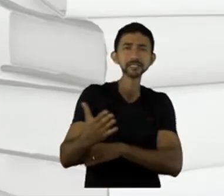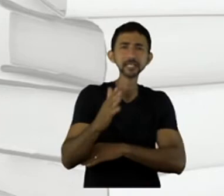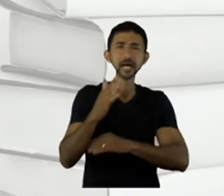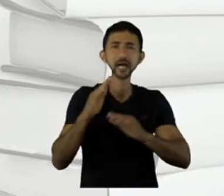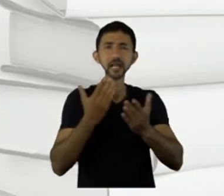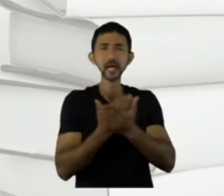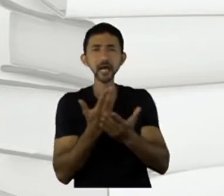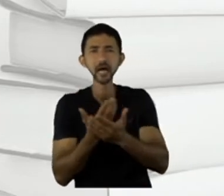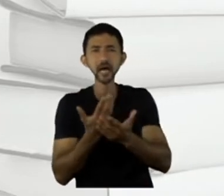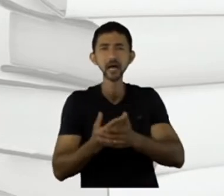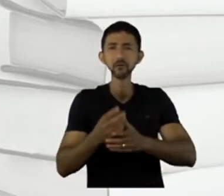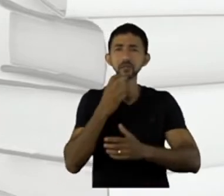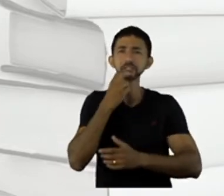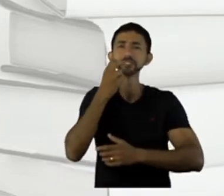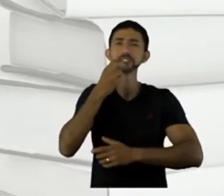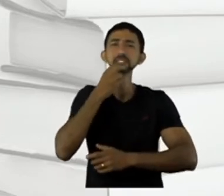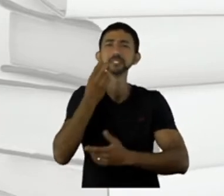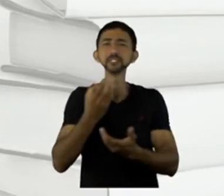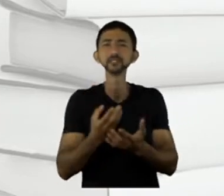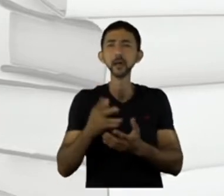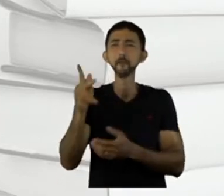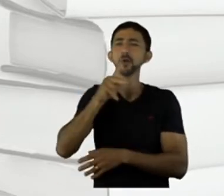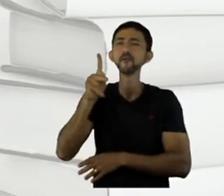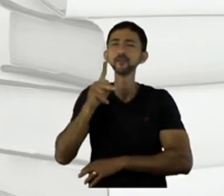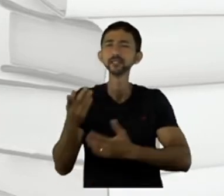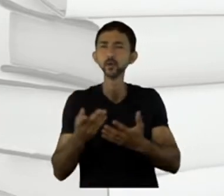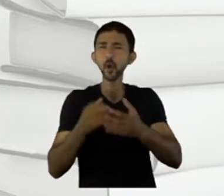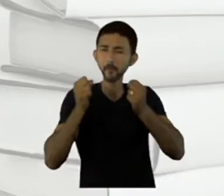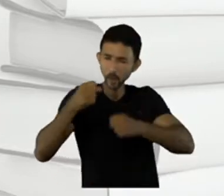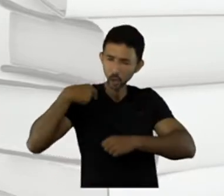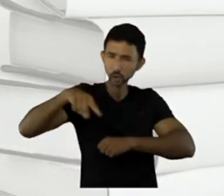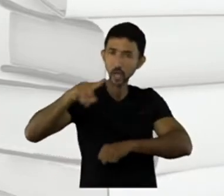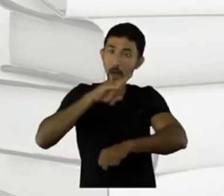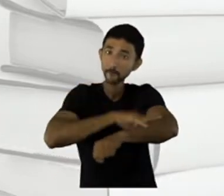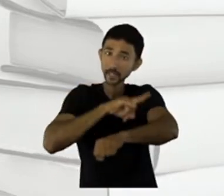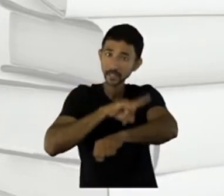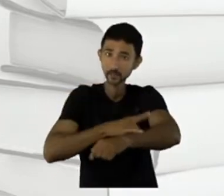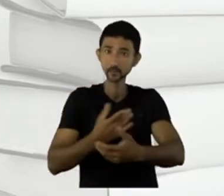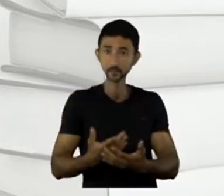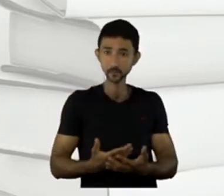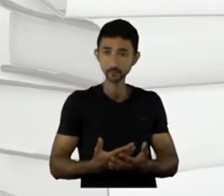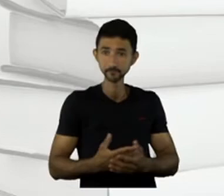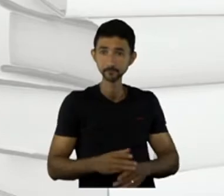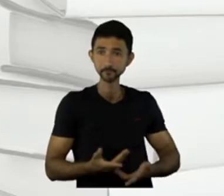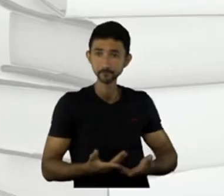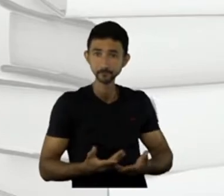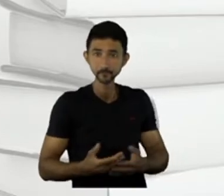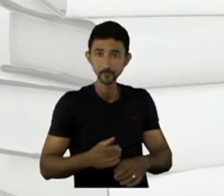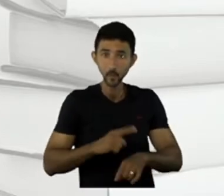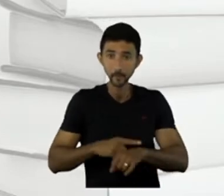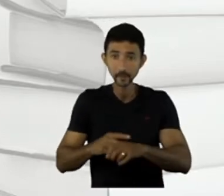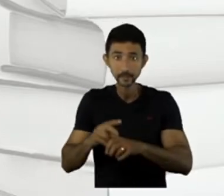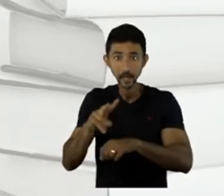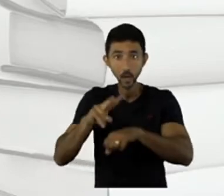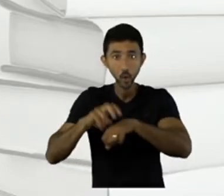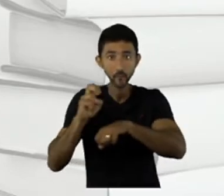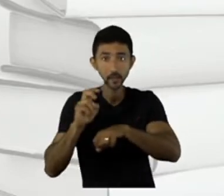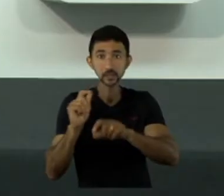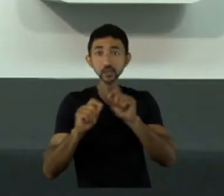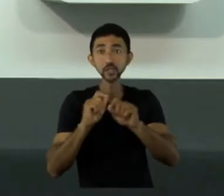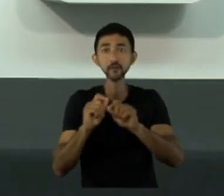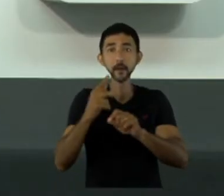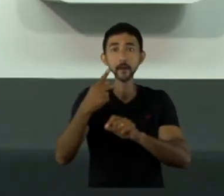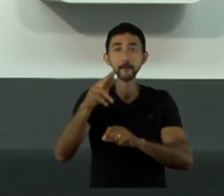você fala em um tom mais elevado, né? Professora, posso ir ao banheiro? Neste momento, você está usando o vocativo